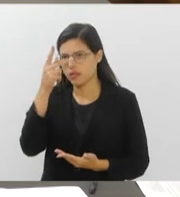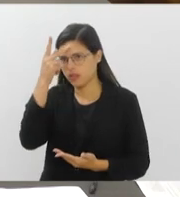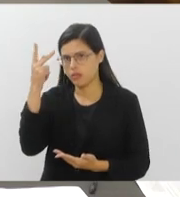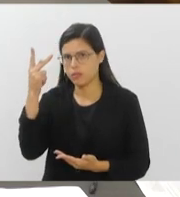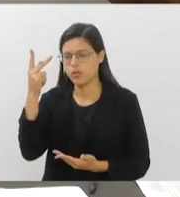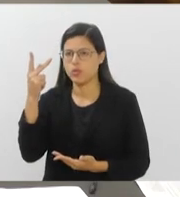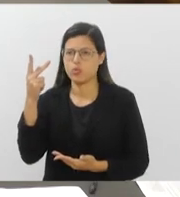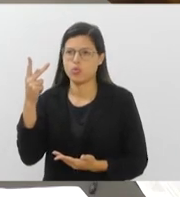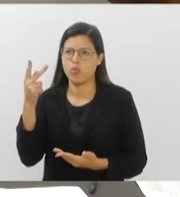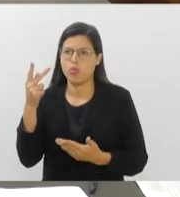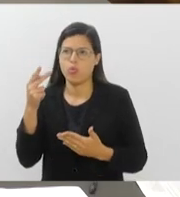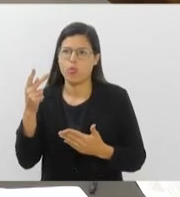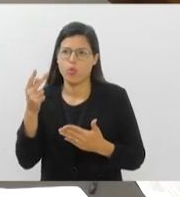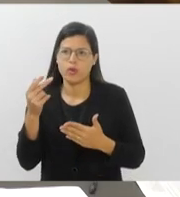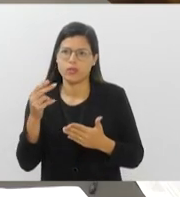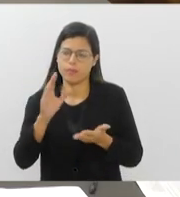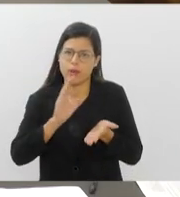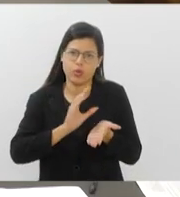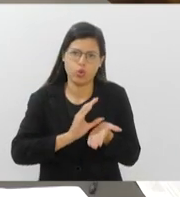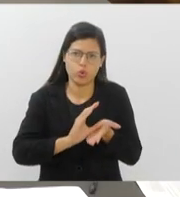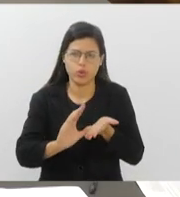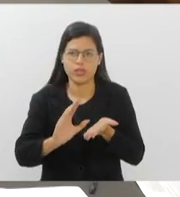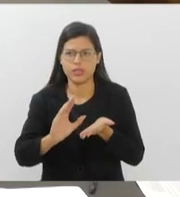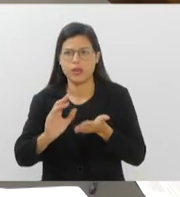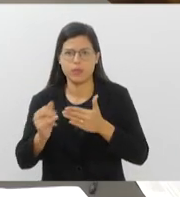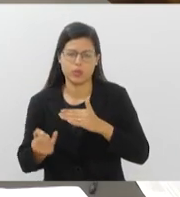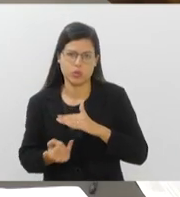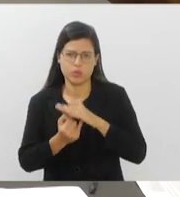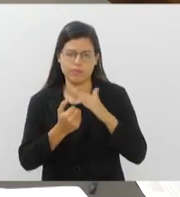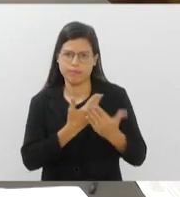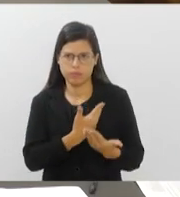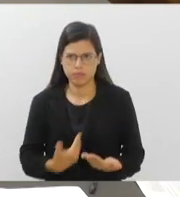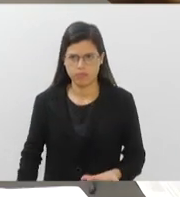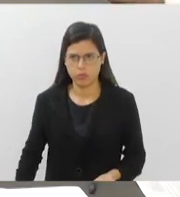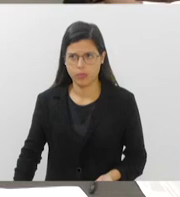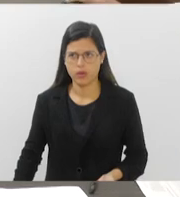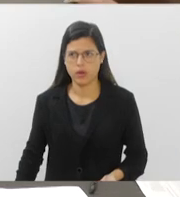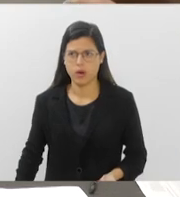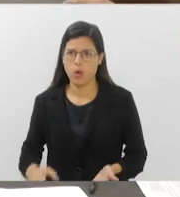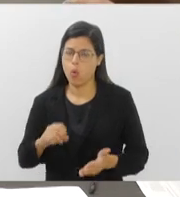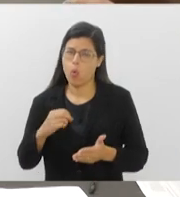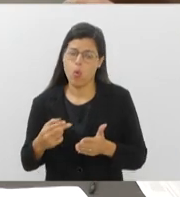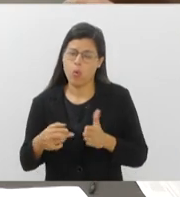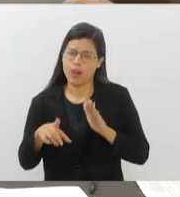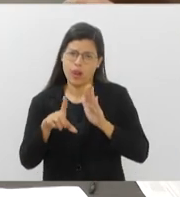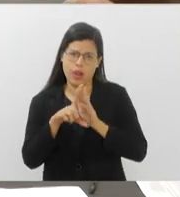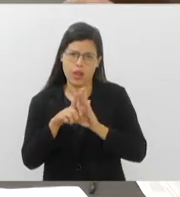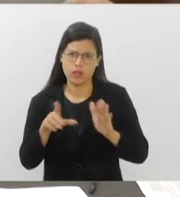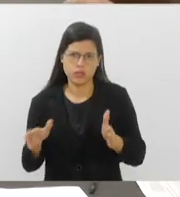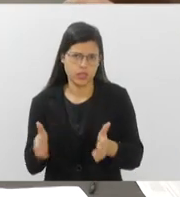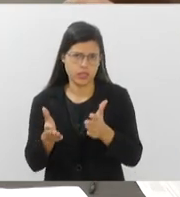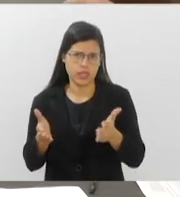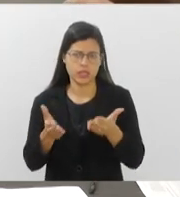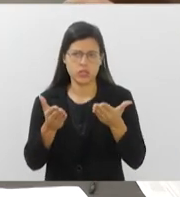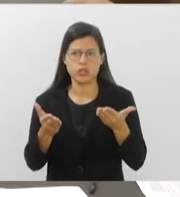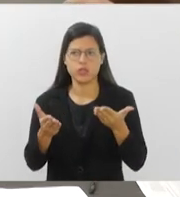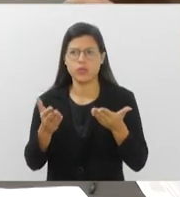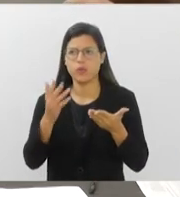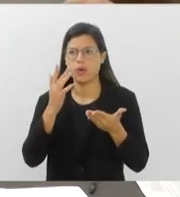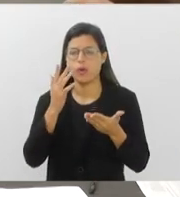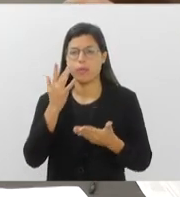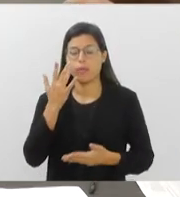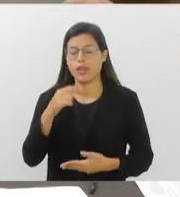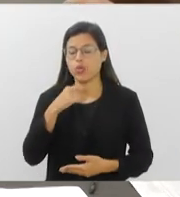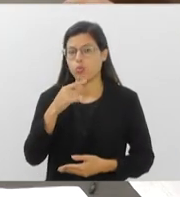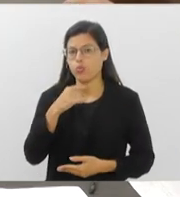financiados por lei de incentivo, ou patrocinados pelos por órgãos públicos. Ou por lei de incentivo, entendeu? Presidente, eu acho que ela dá um recorte, que a minha dúvida